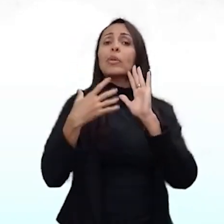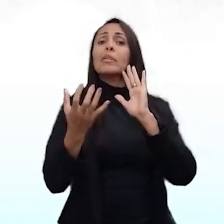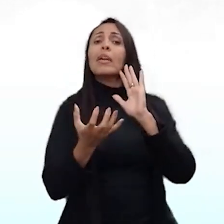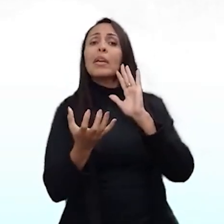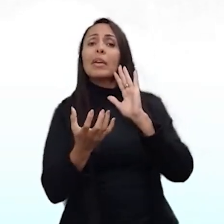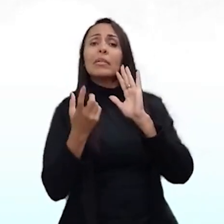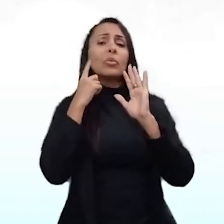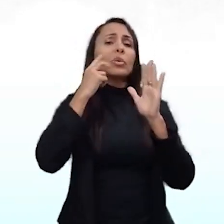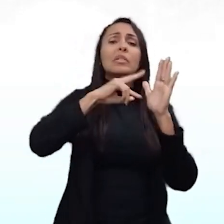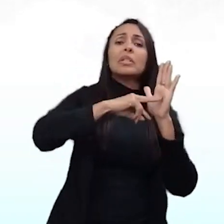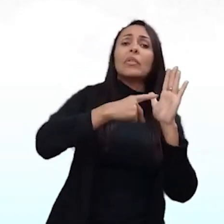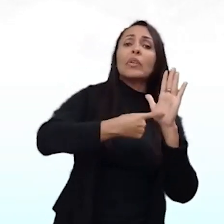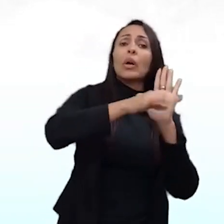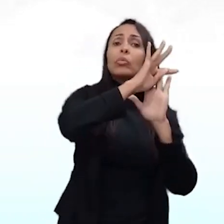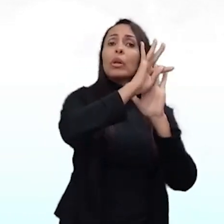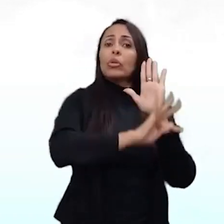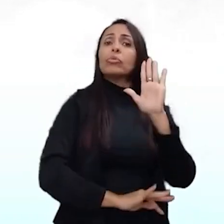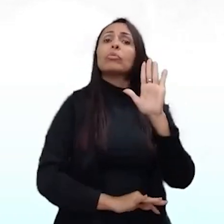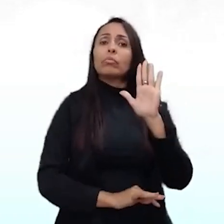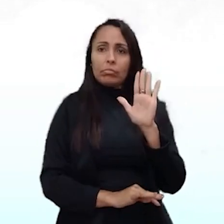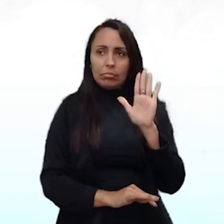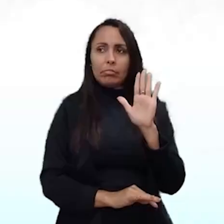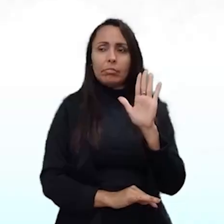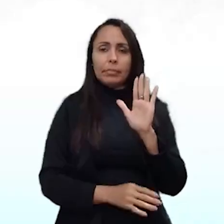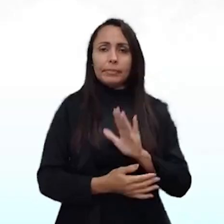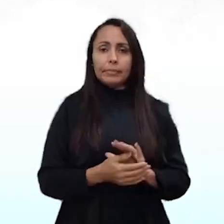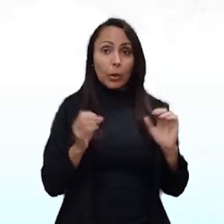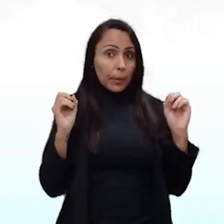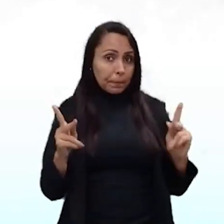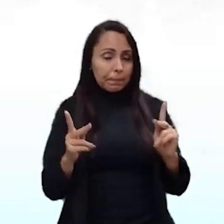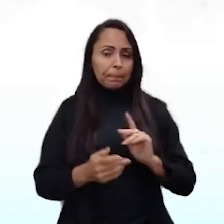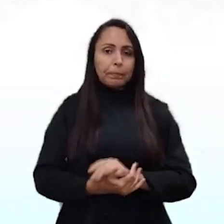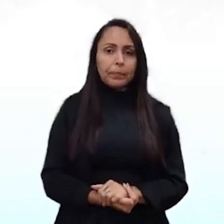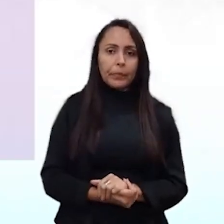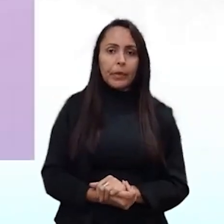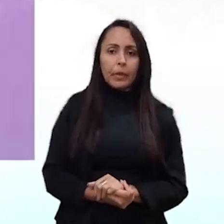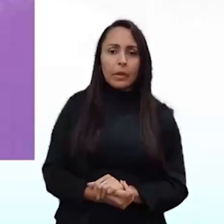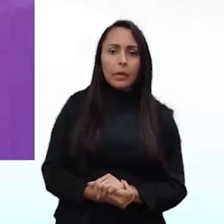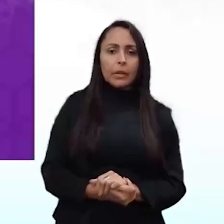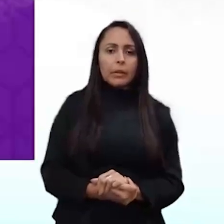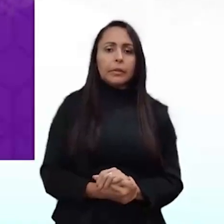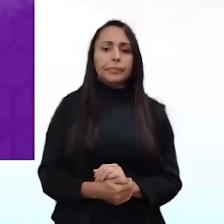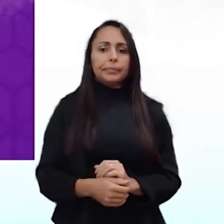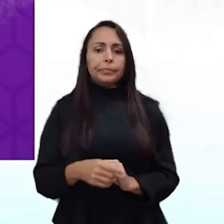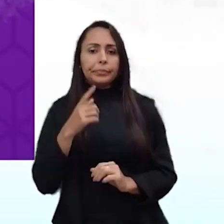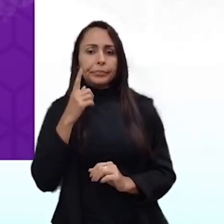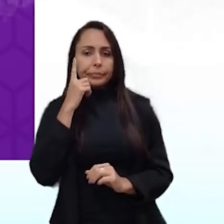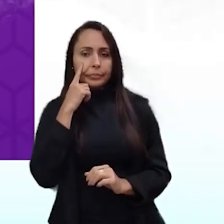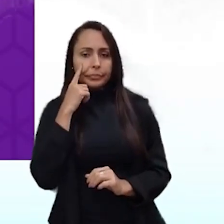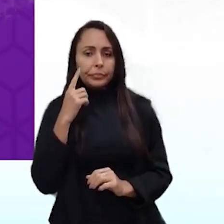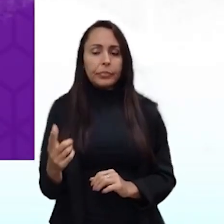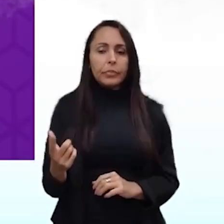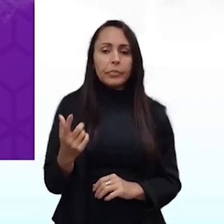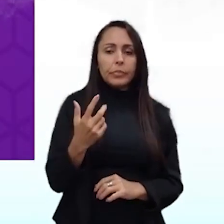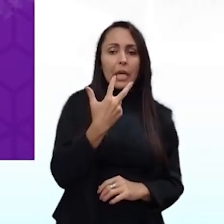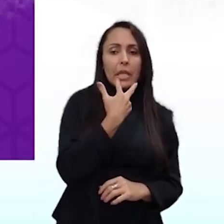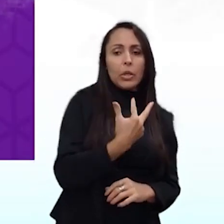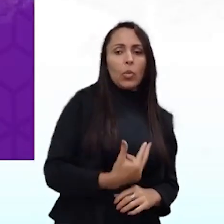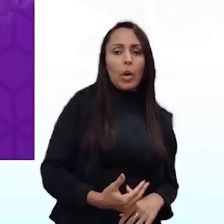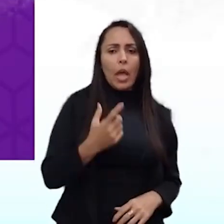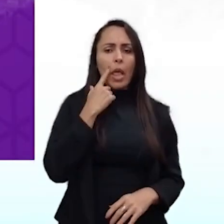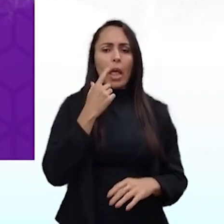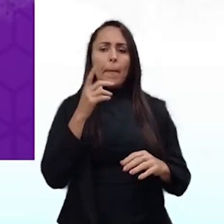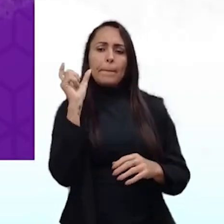Quem manda no texto é quem escreve. Ok? Então dá uma olhada lá. Língua, coloquei lá, ó, conjunto de